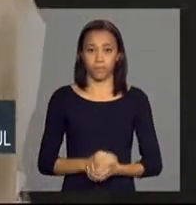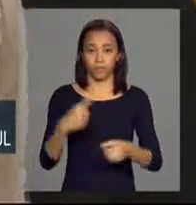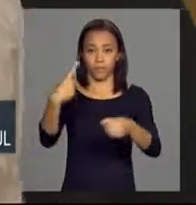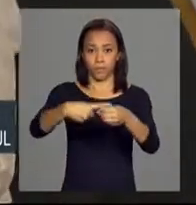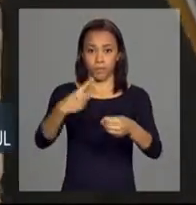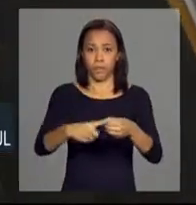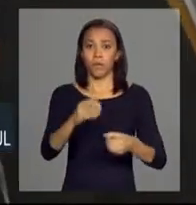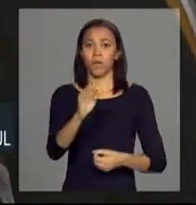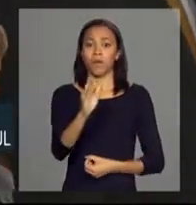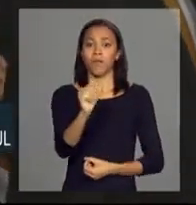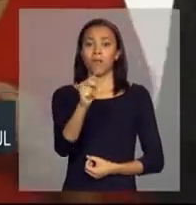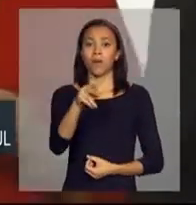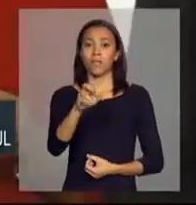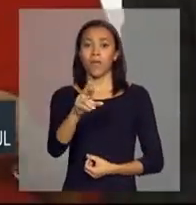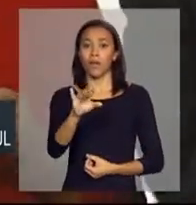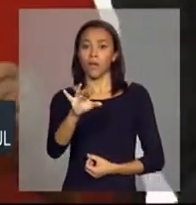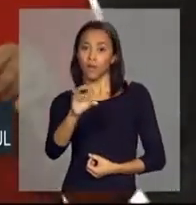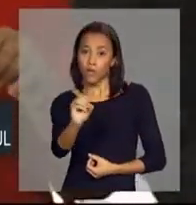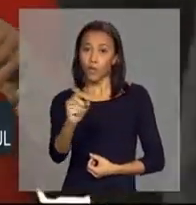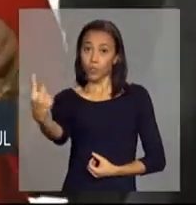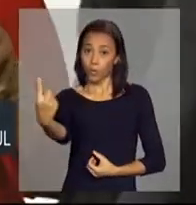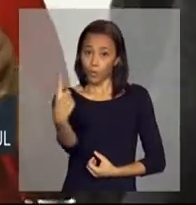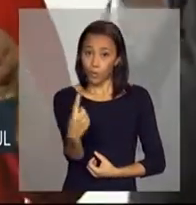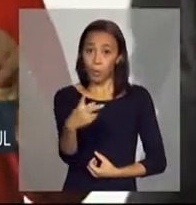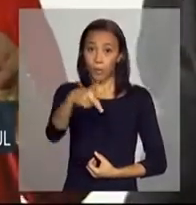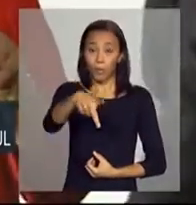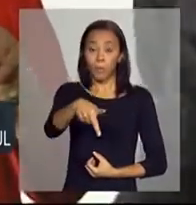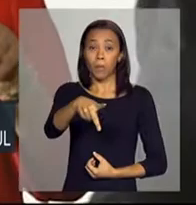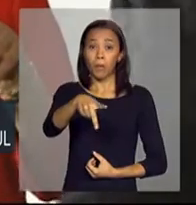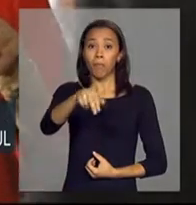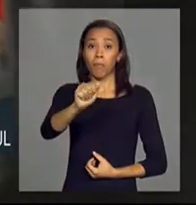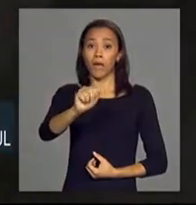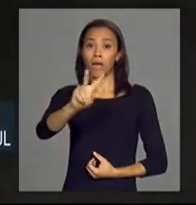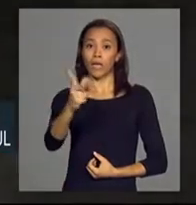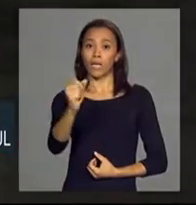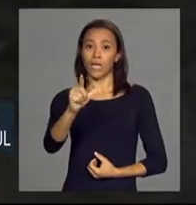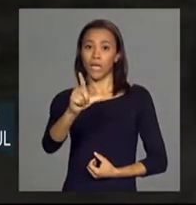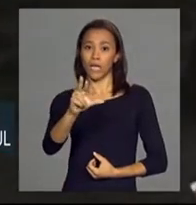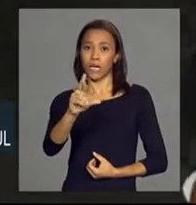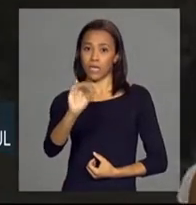Balneário Pinhal, prefeito Luiz Antônio Palharim;